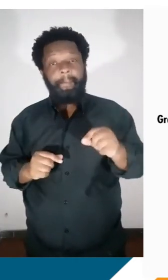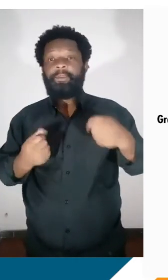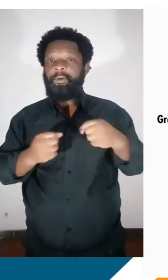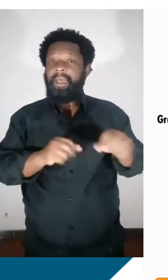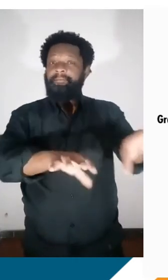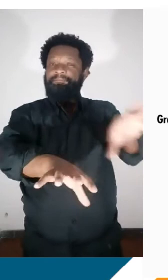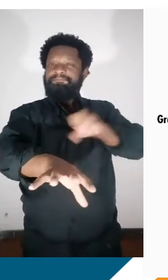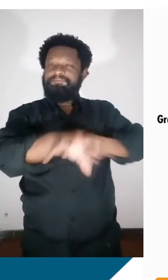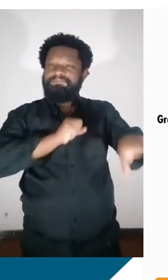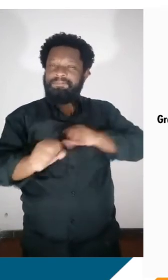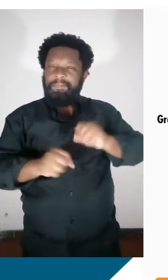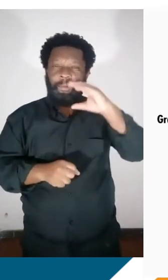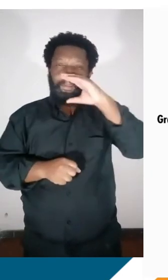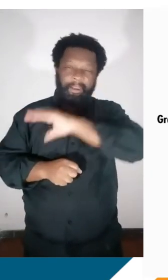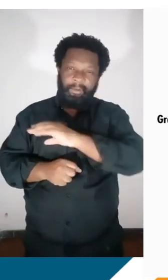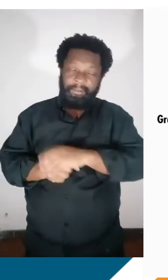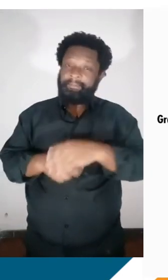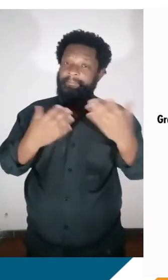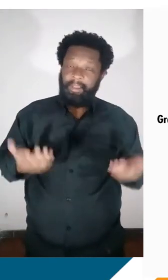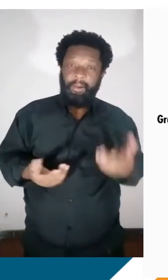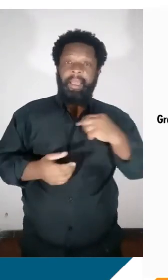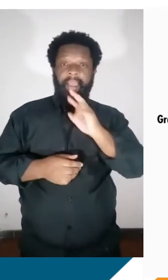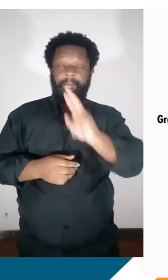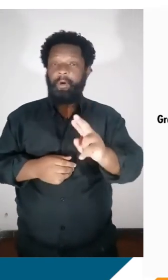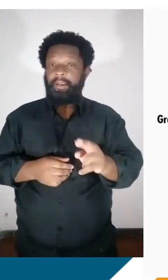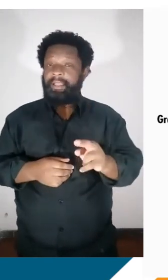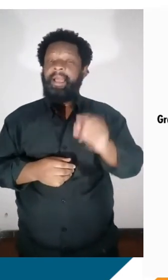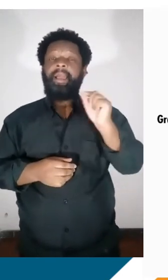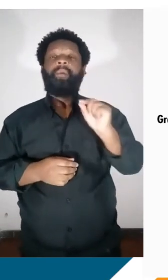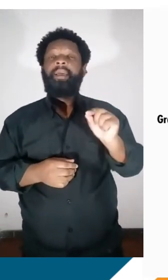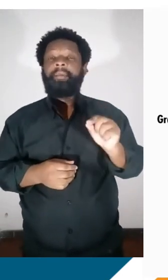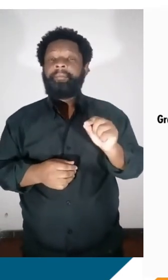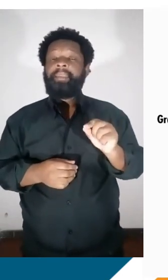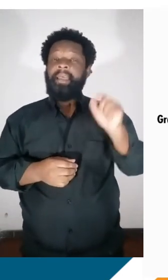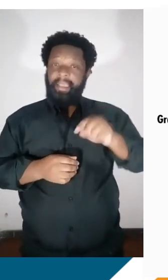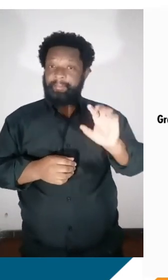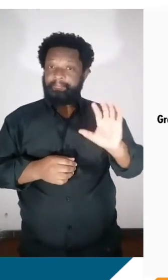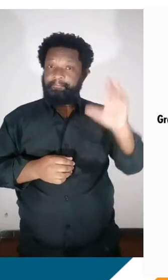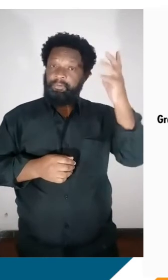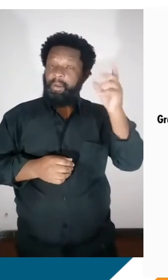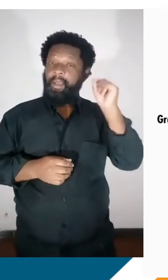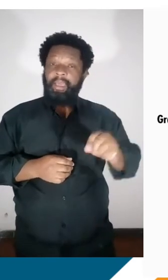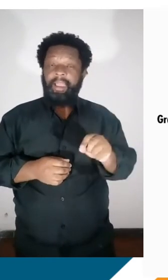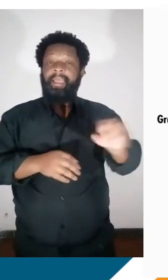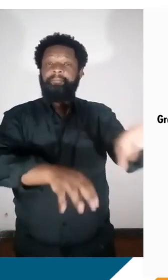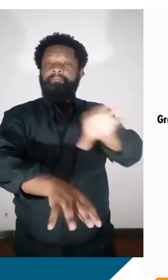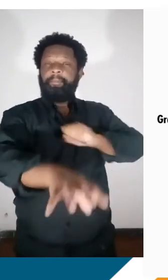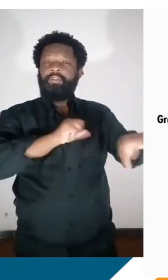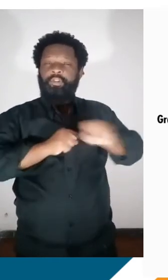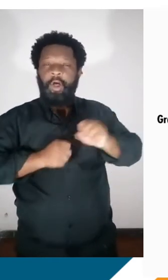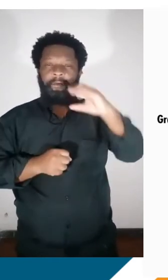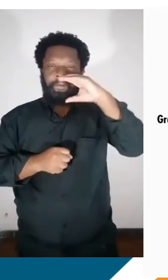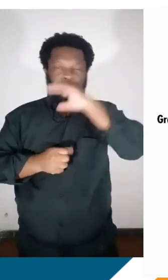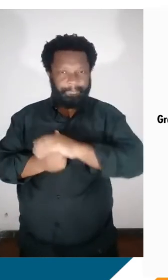de absorção de calor para acontecer. Portanto, a resposta da primeira pergunta é que essa reação absorve